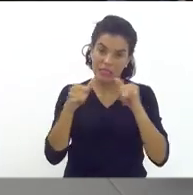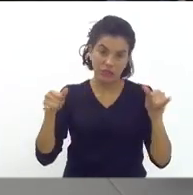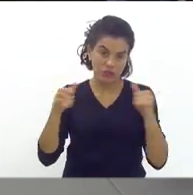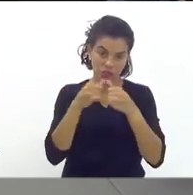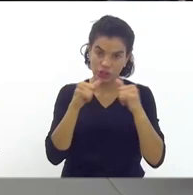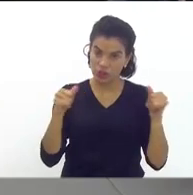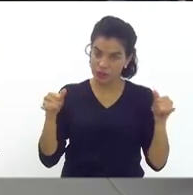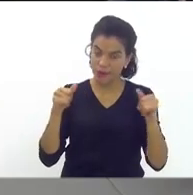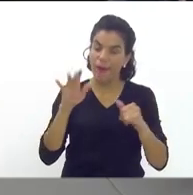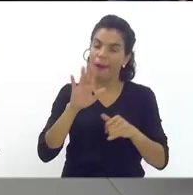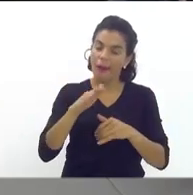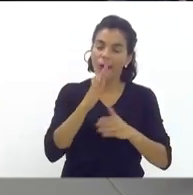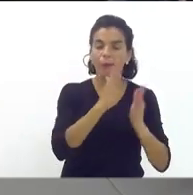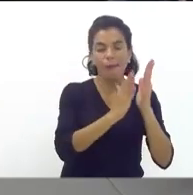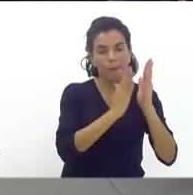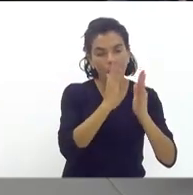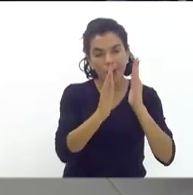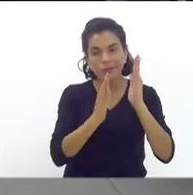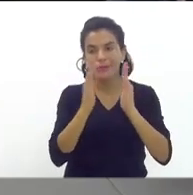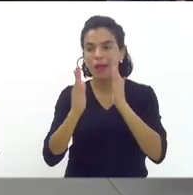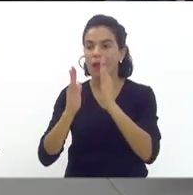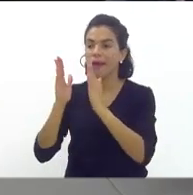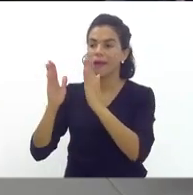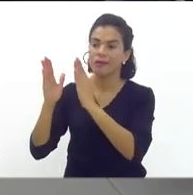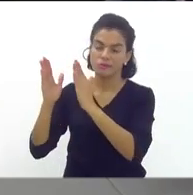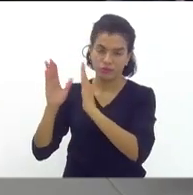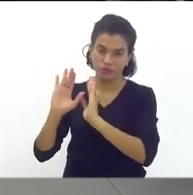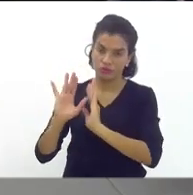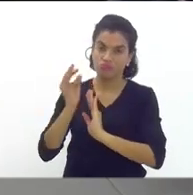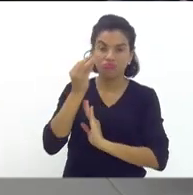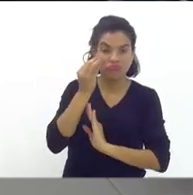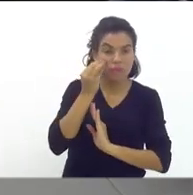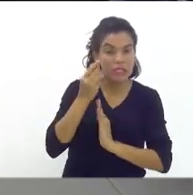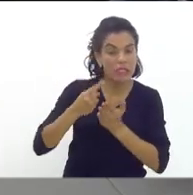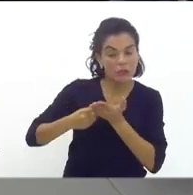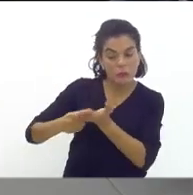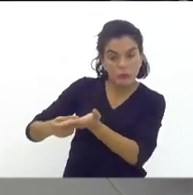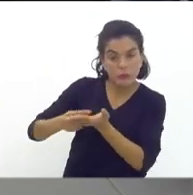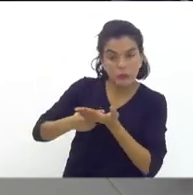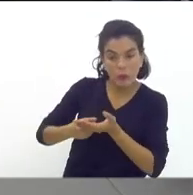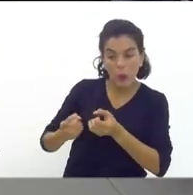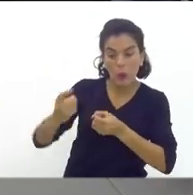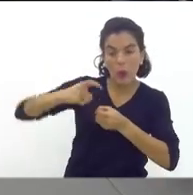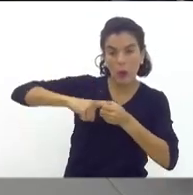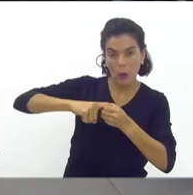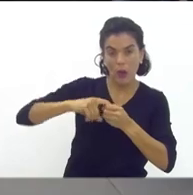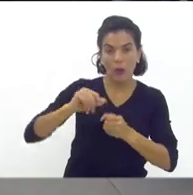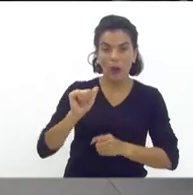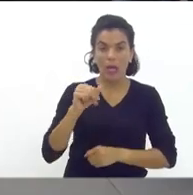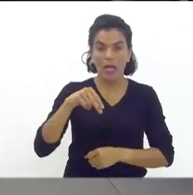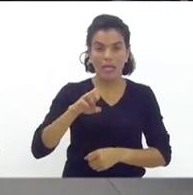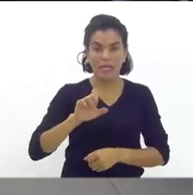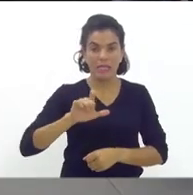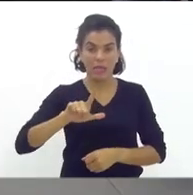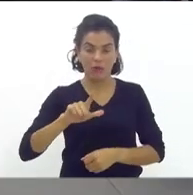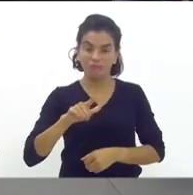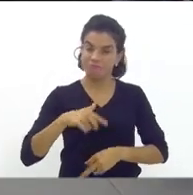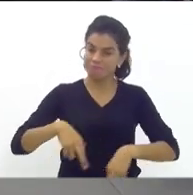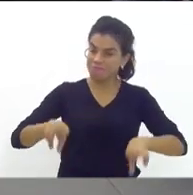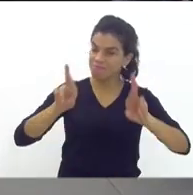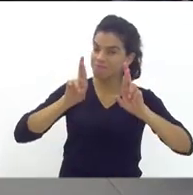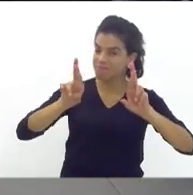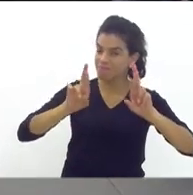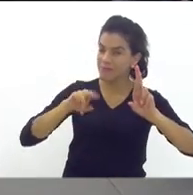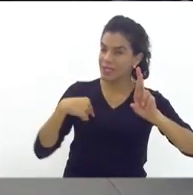isso é um processo que a gente tá verificando para firmar um convênio com anel e a gente espera que a gente